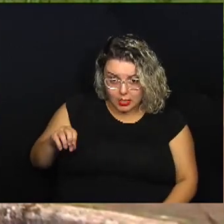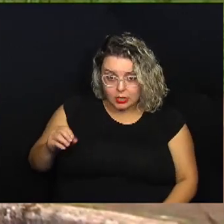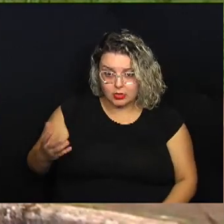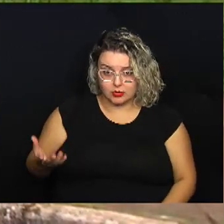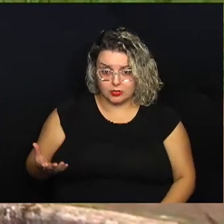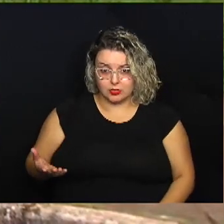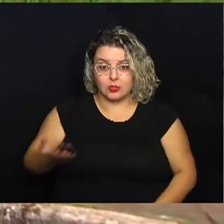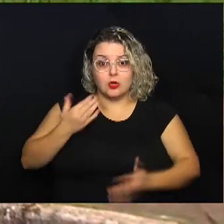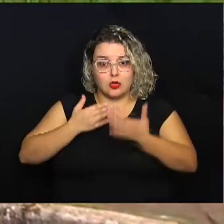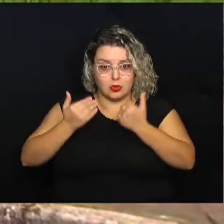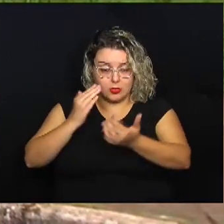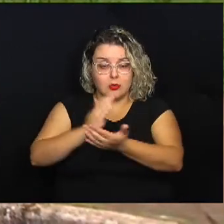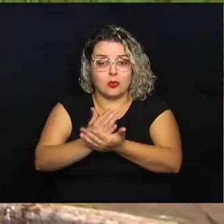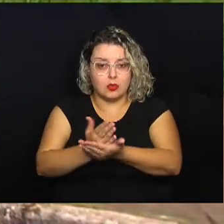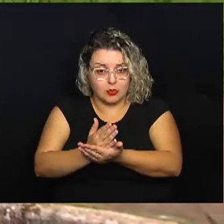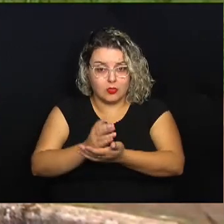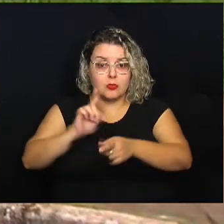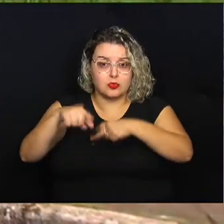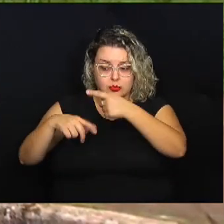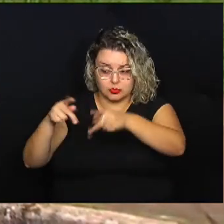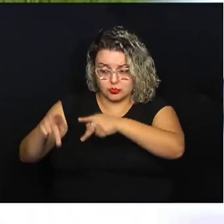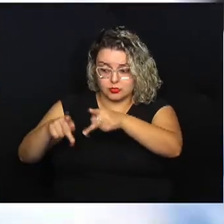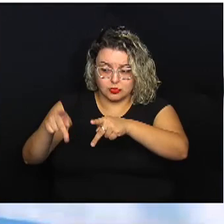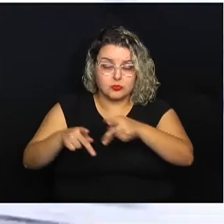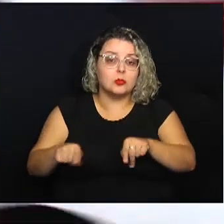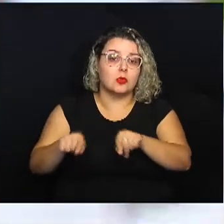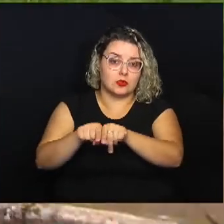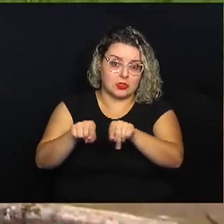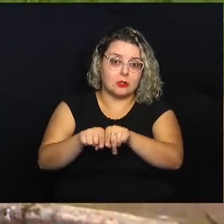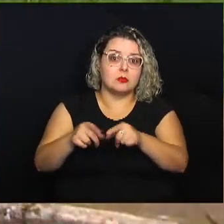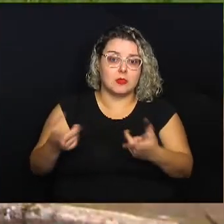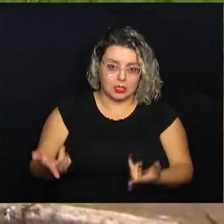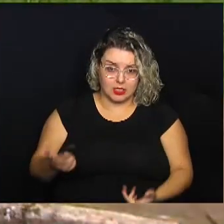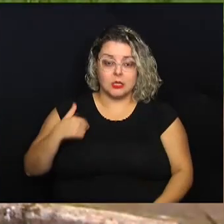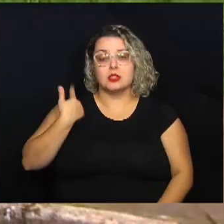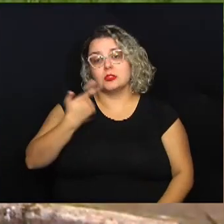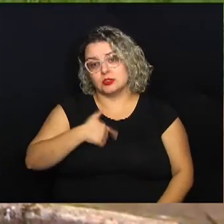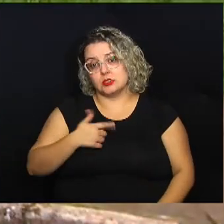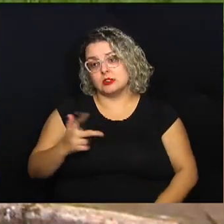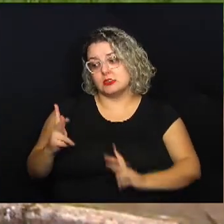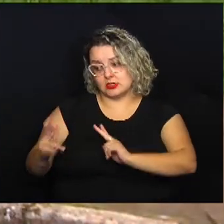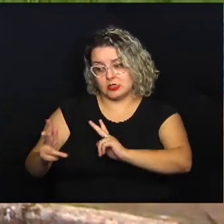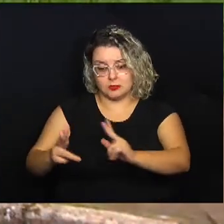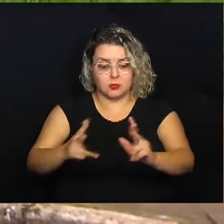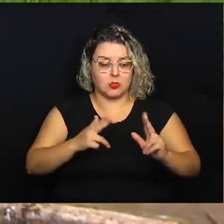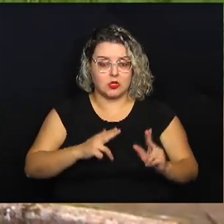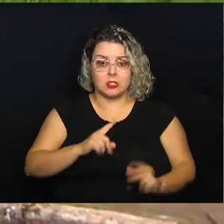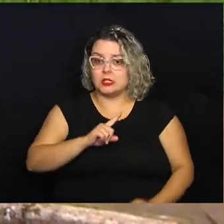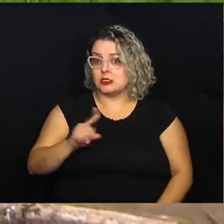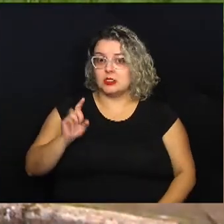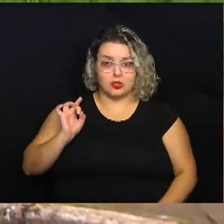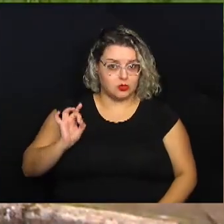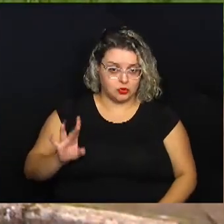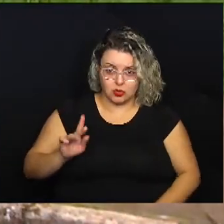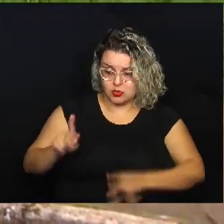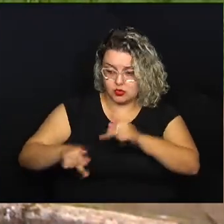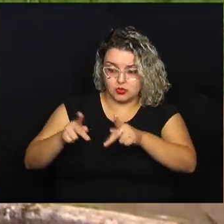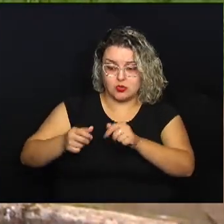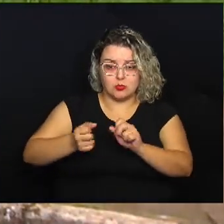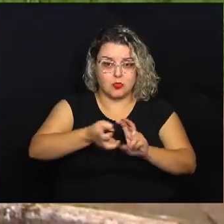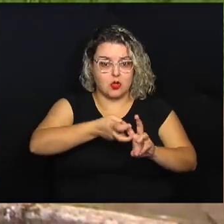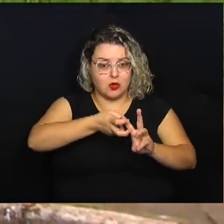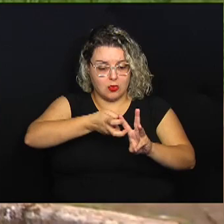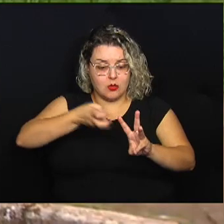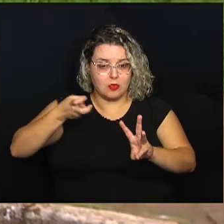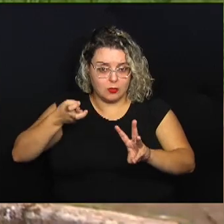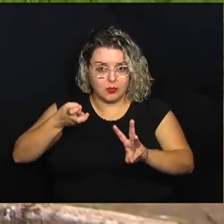a mandioca, mas os outros povos também, né? Então, isso a gente tem em comum, né? Não só os povos indígenas, mas os povos não